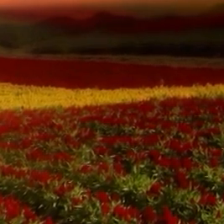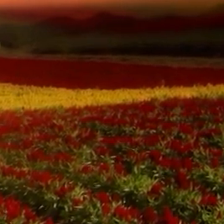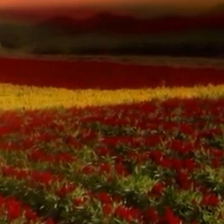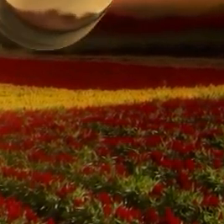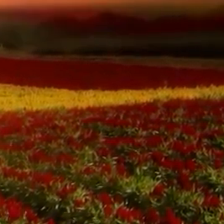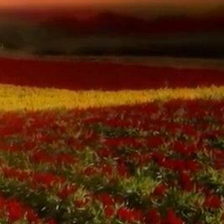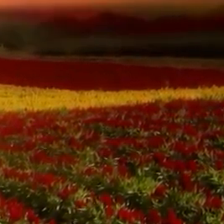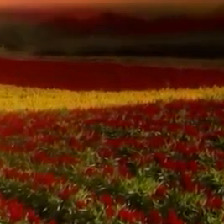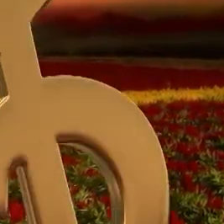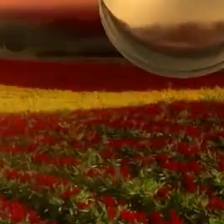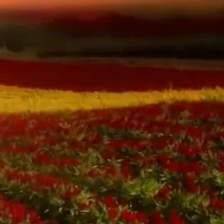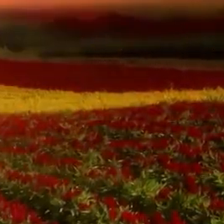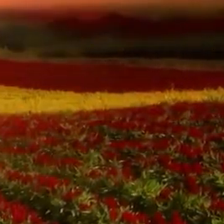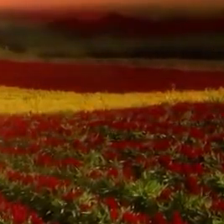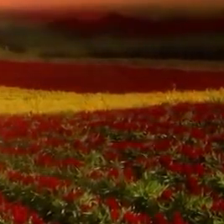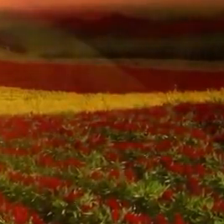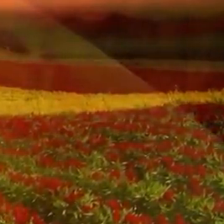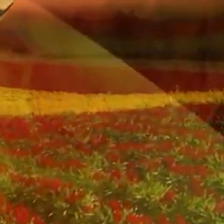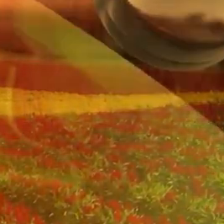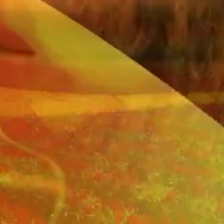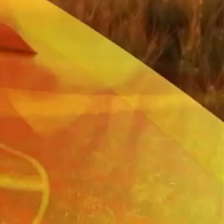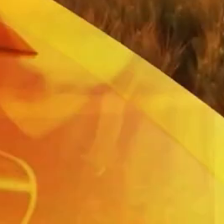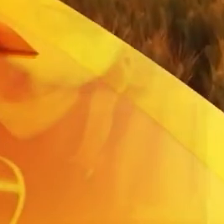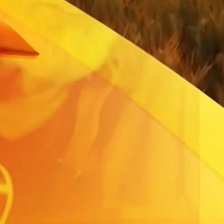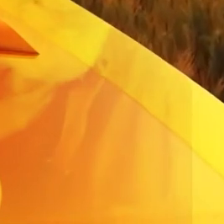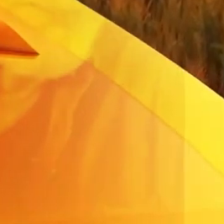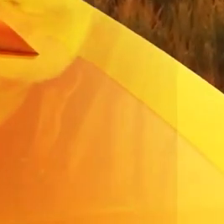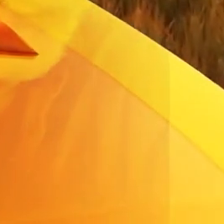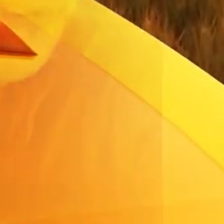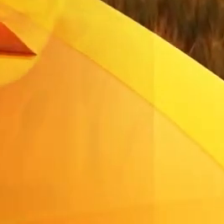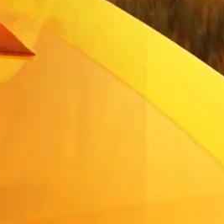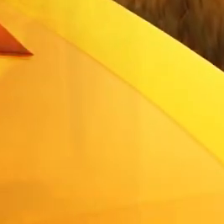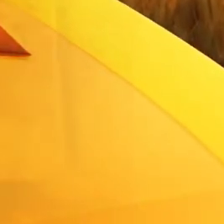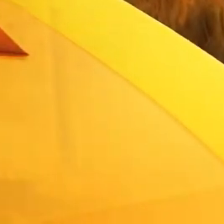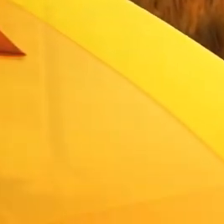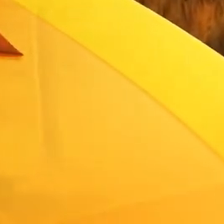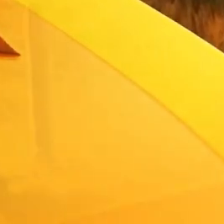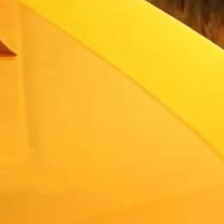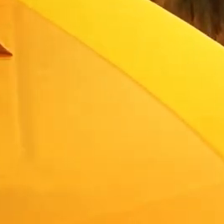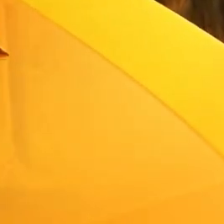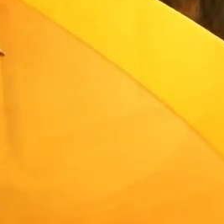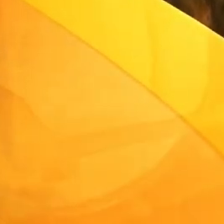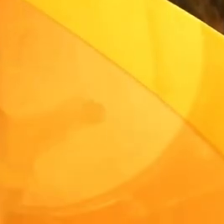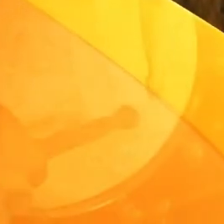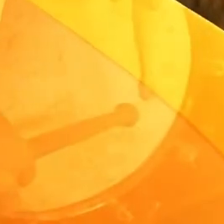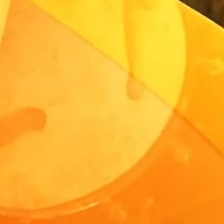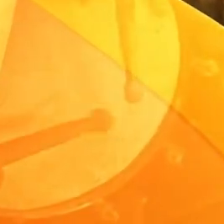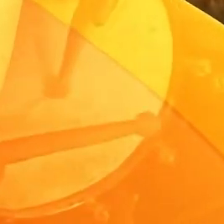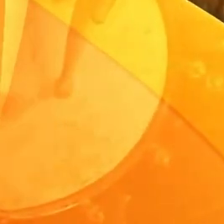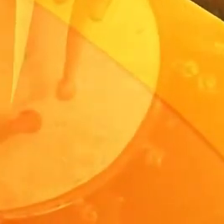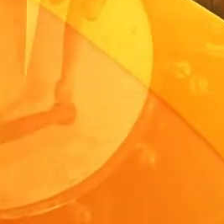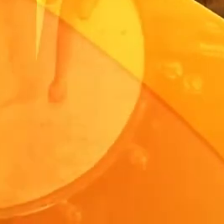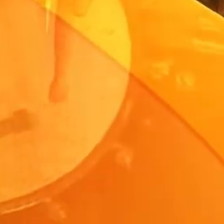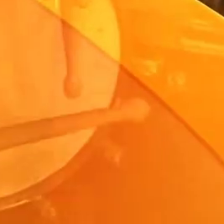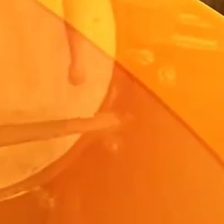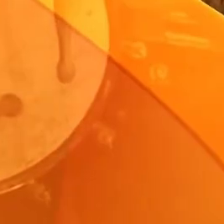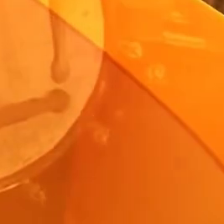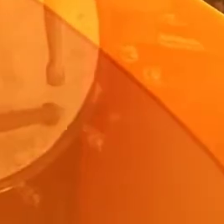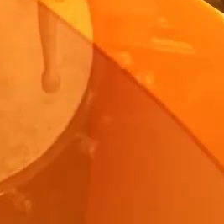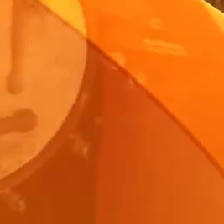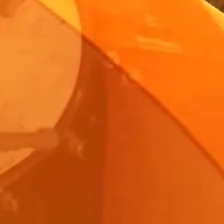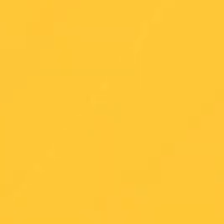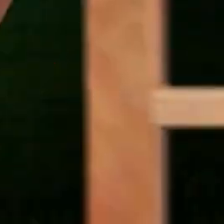dentro da minha viola sai seu canto, Brasil. Da chapa do meu fogão sai seu sabor,